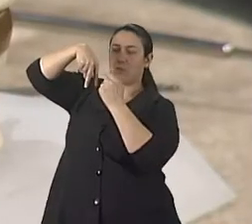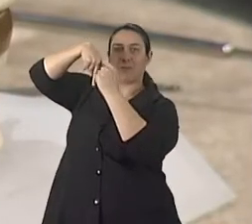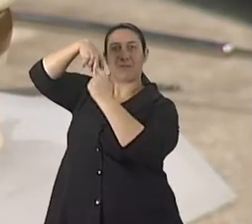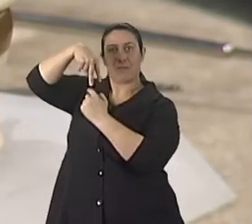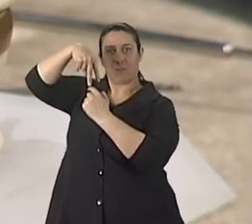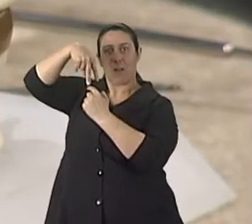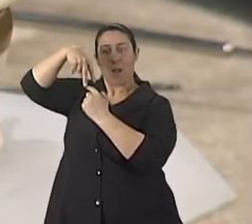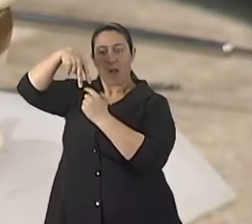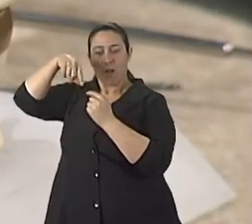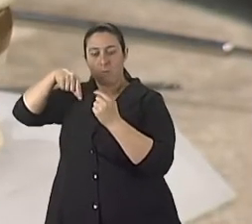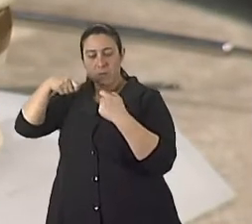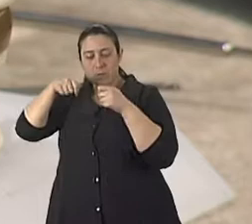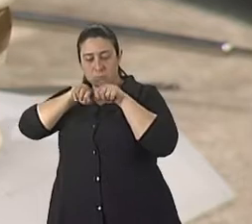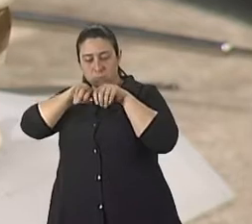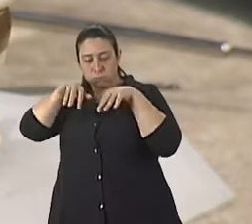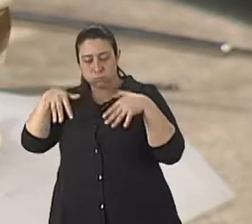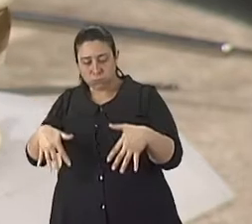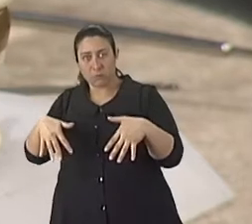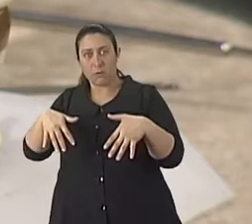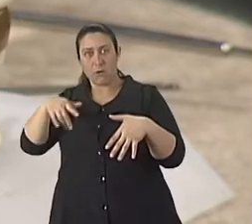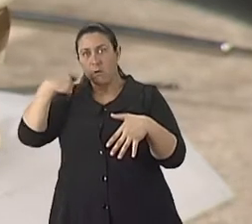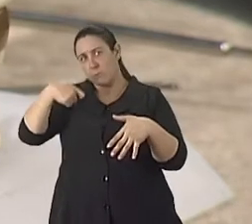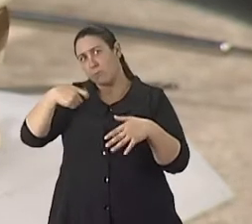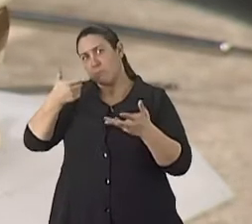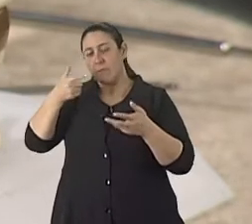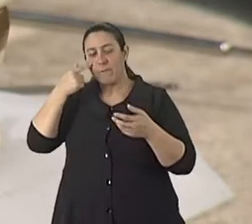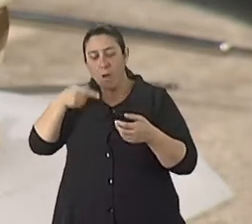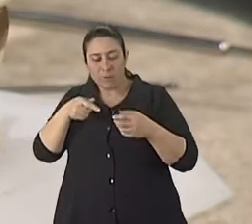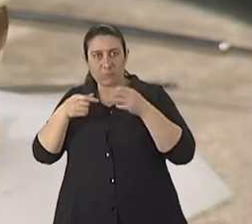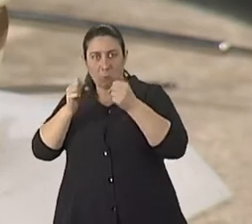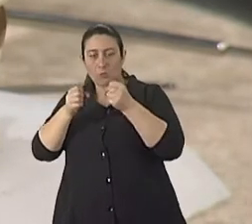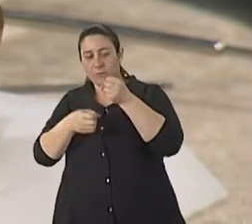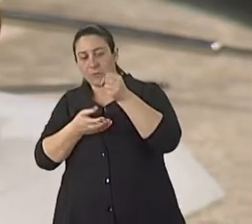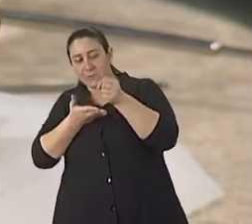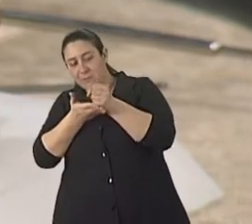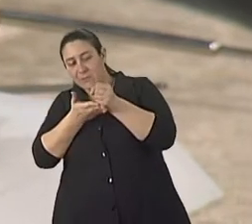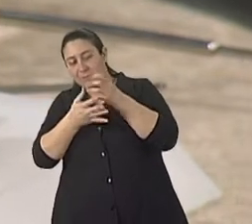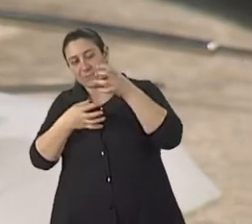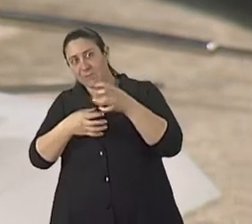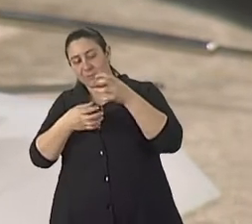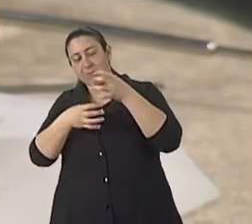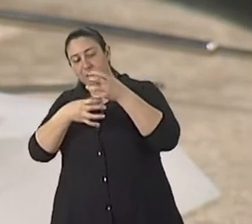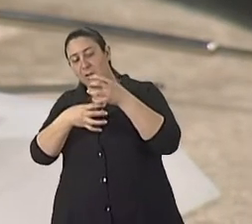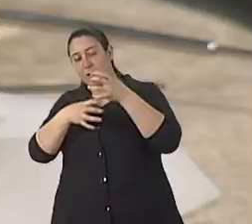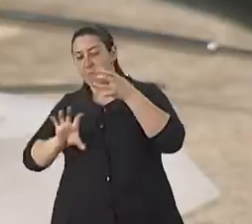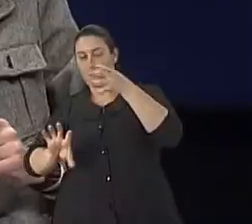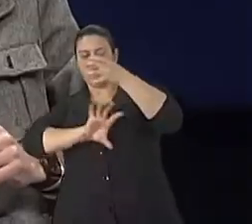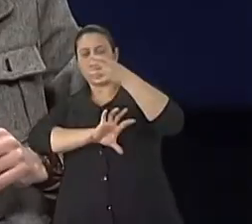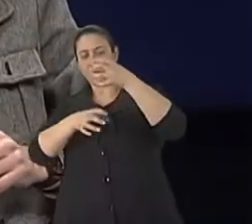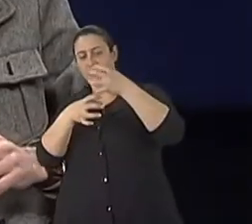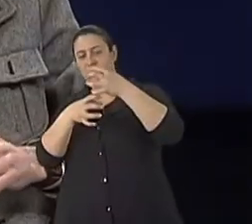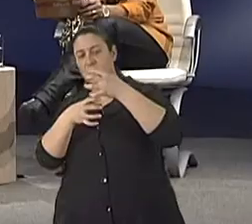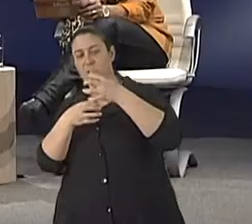armador específica aqui no caso poderia ser uma dor por uma hérnia de disco voador que ele se por toda a perna uma compressão específica deste negro